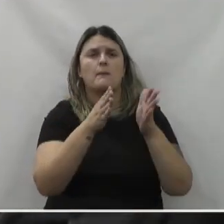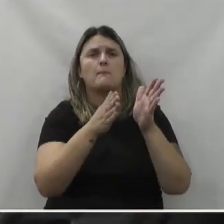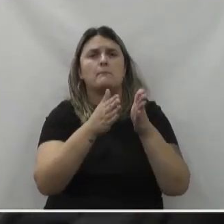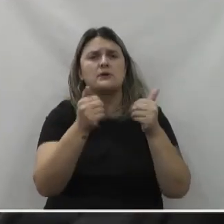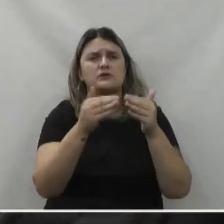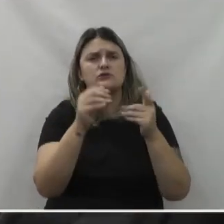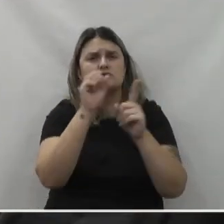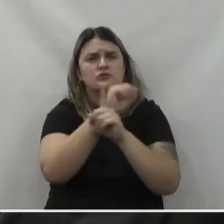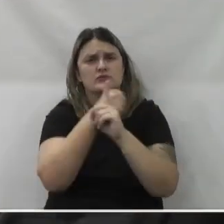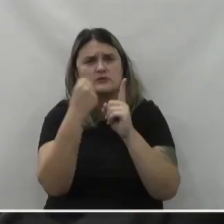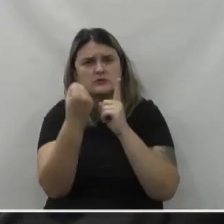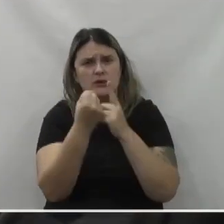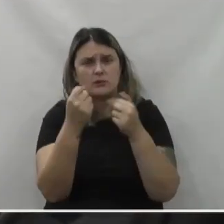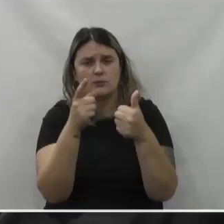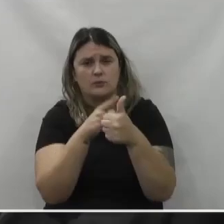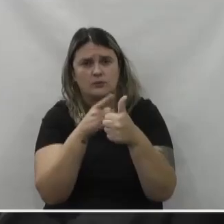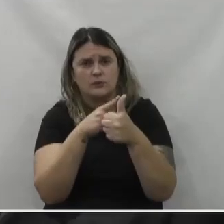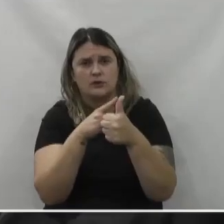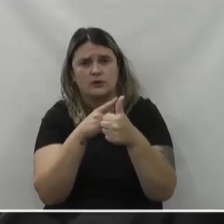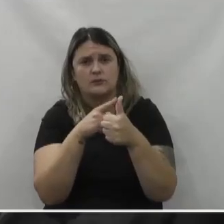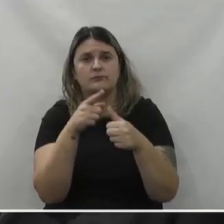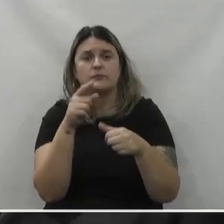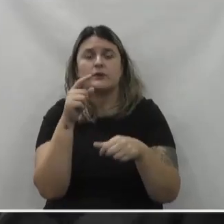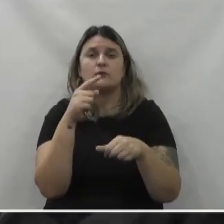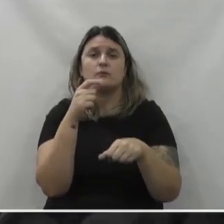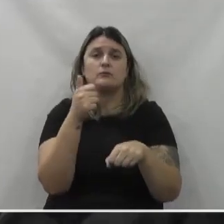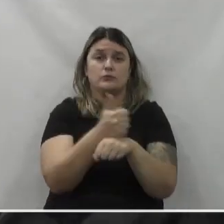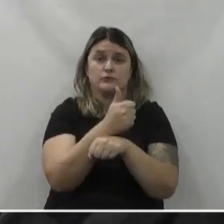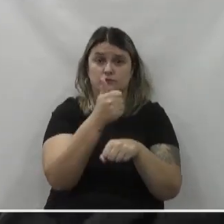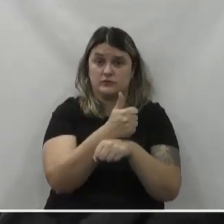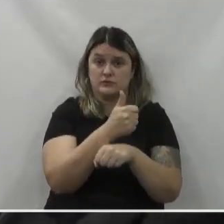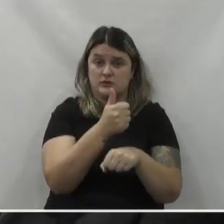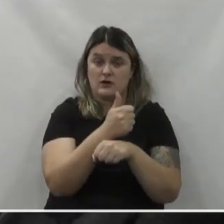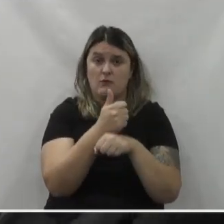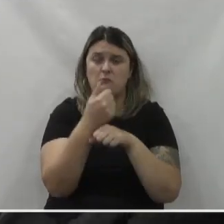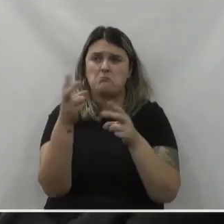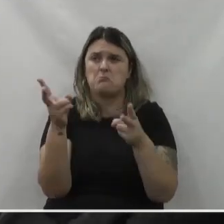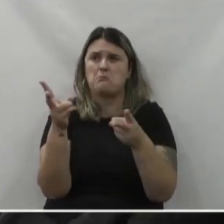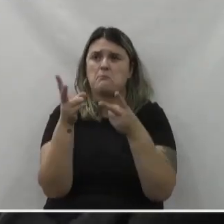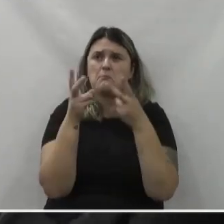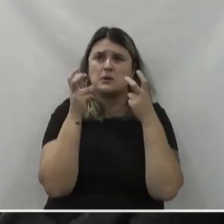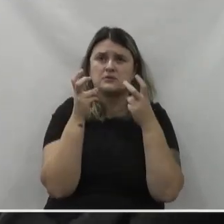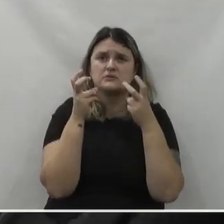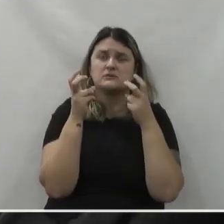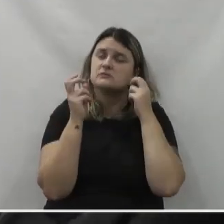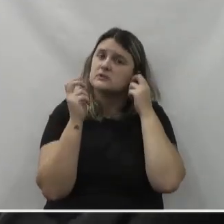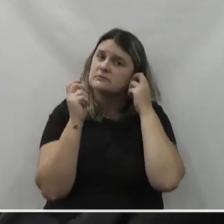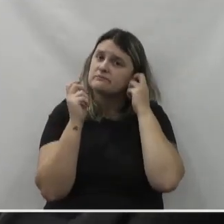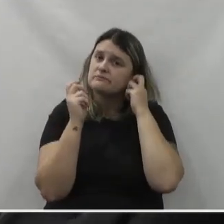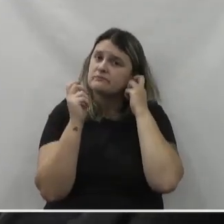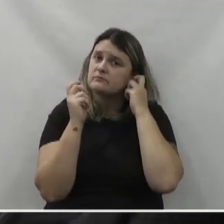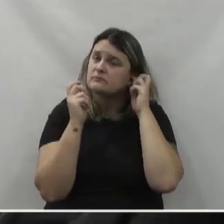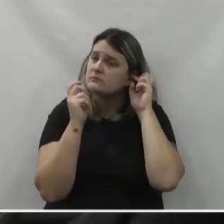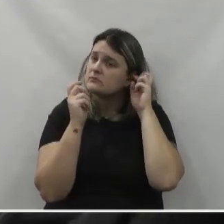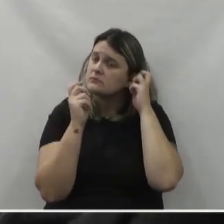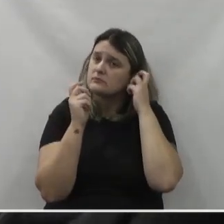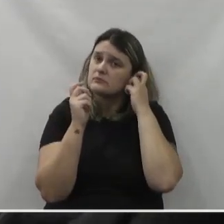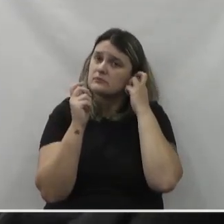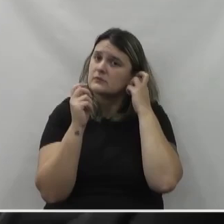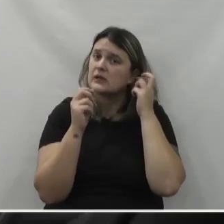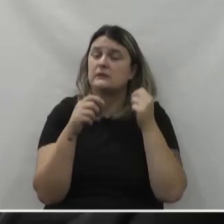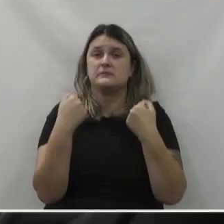primeiro, muito grande, né, dos profissionais. Diante desse apelo, é criada frente